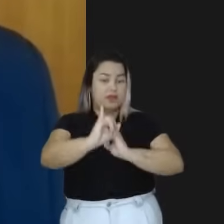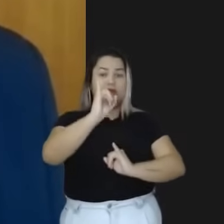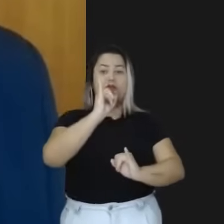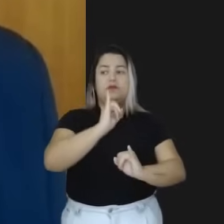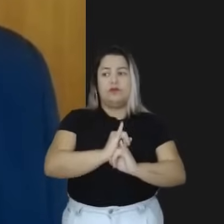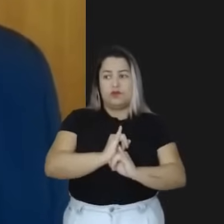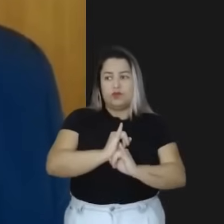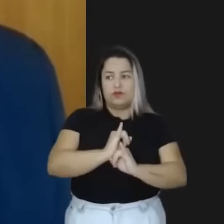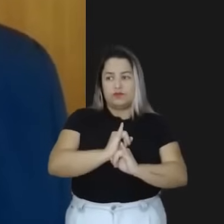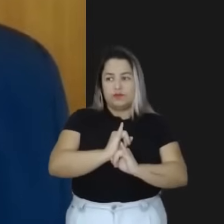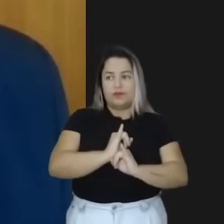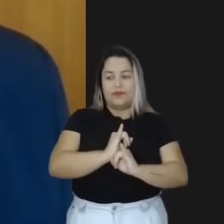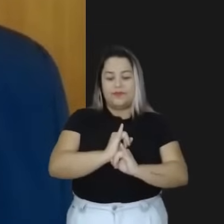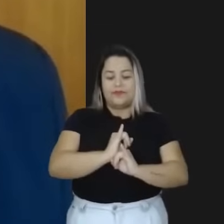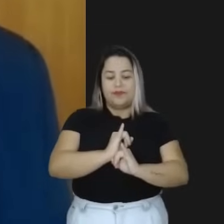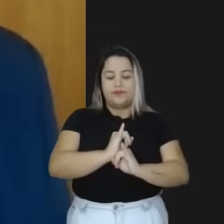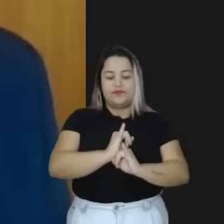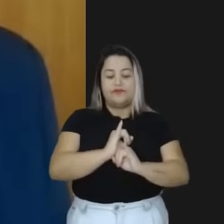e ainda o